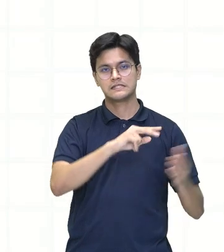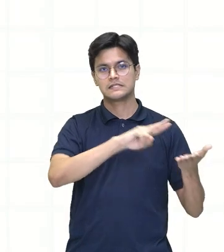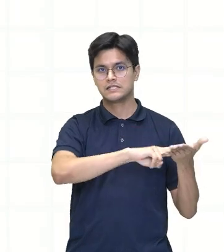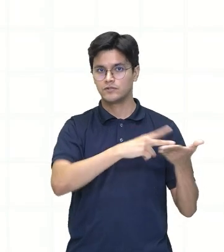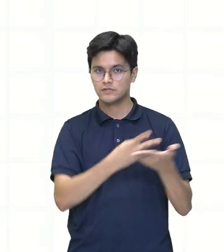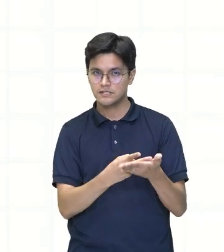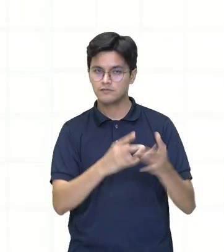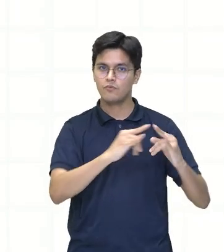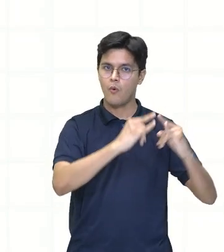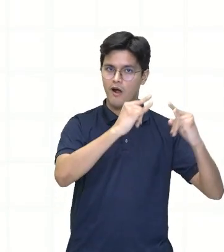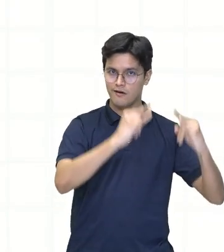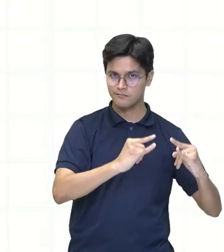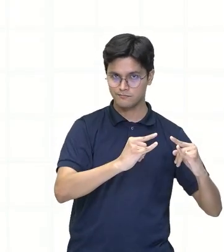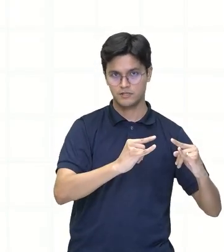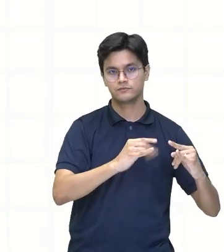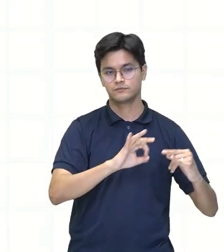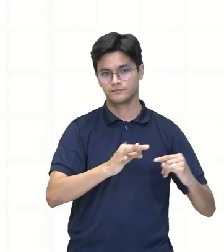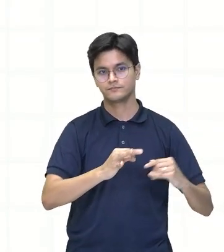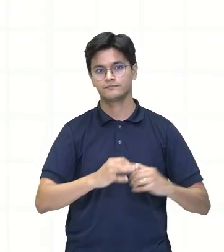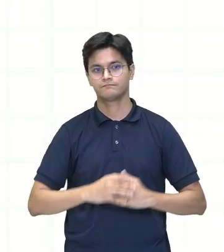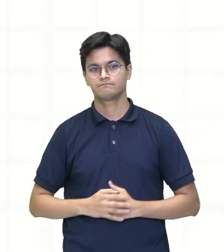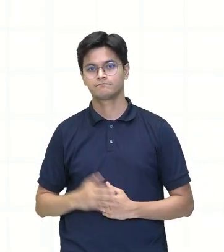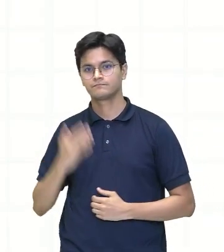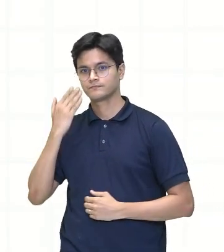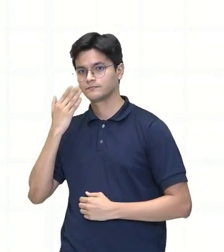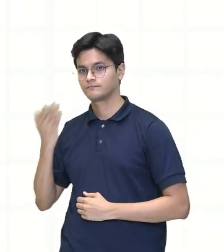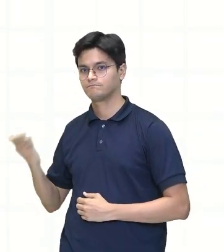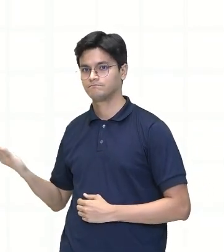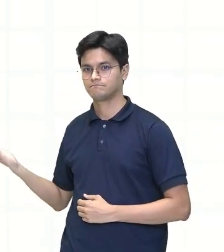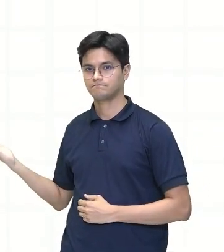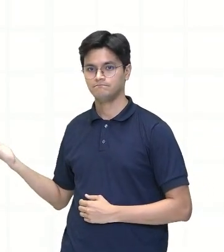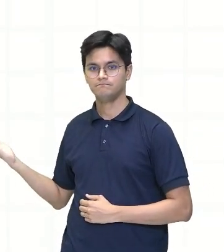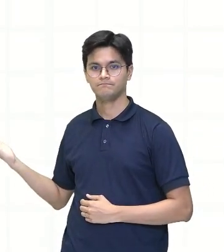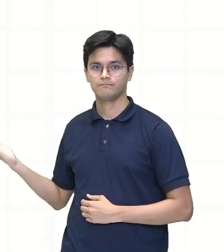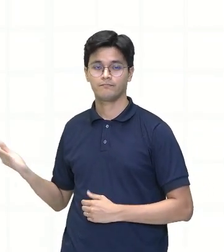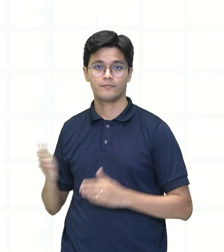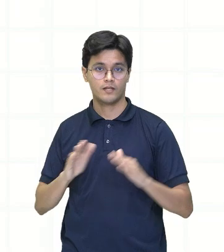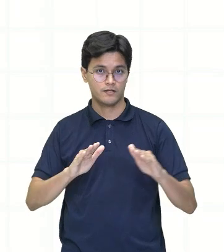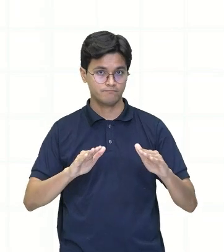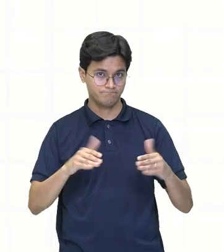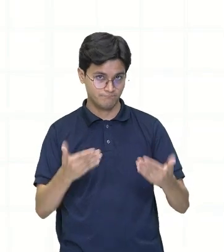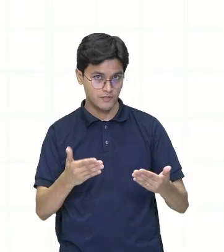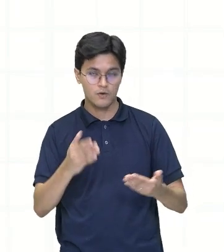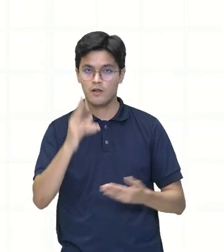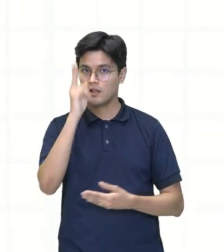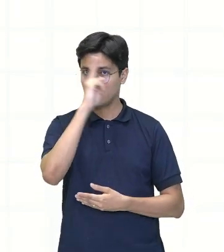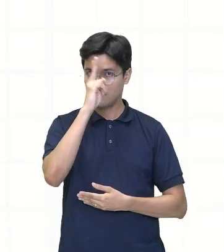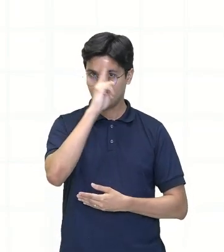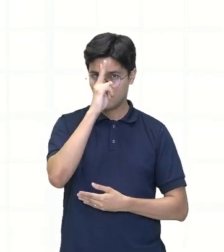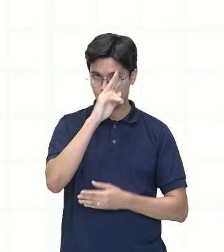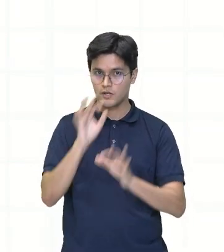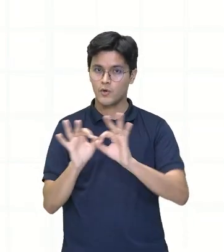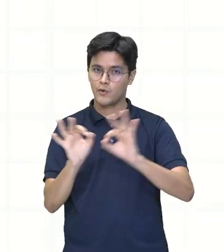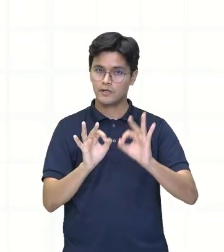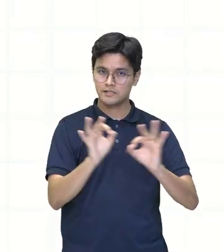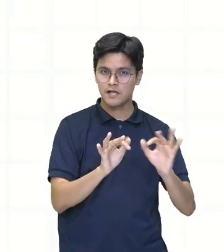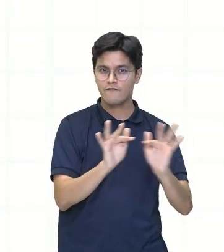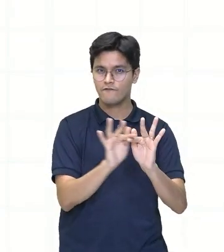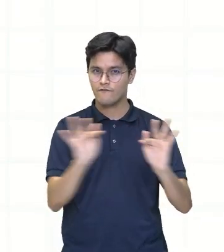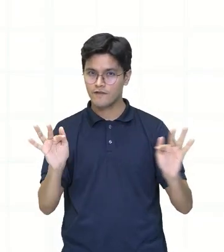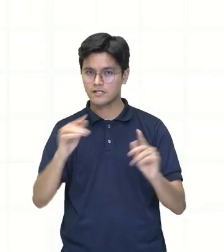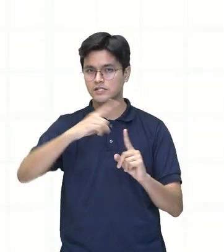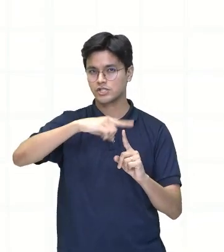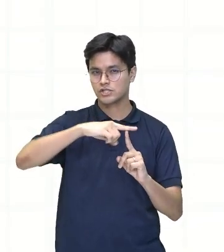estavam camping. They were not camping. Então, lembrem-se, para formar a forma negativa, eu